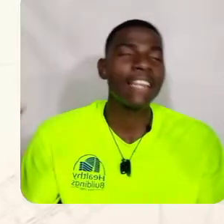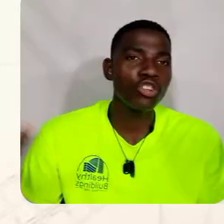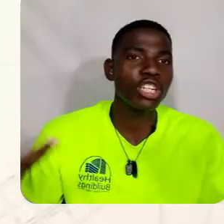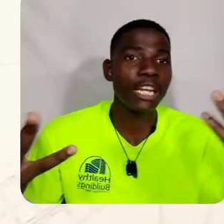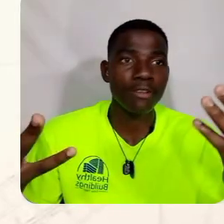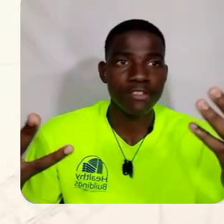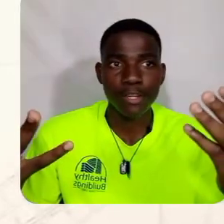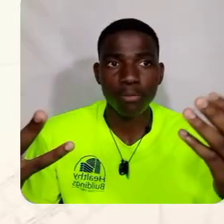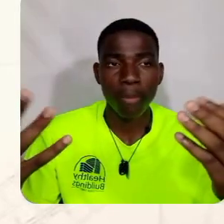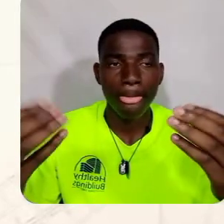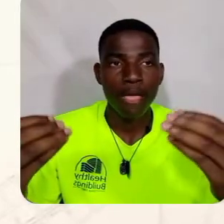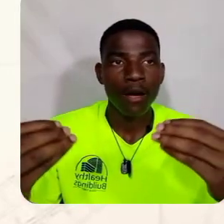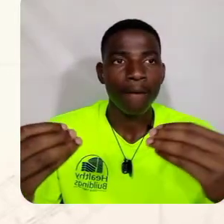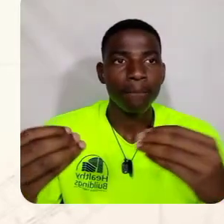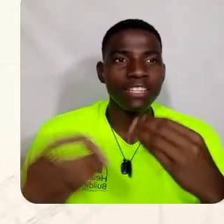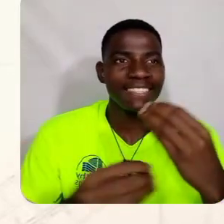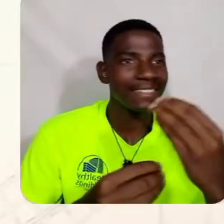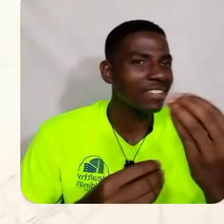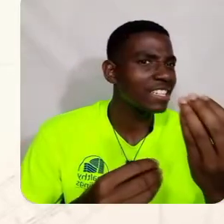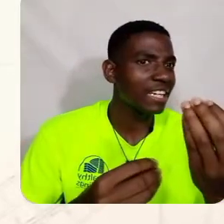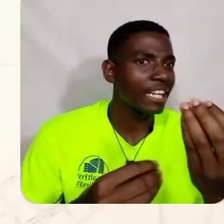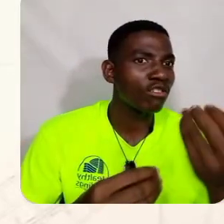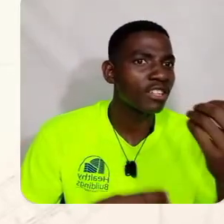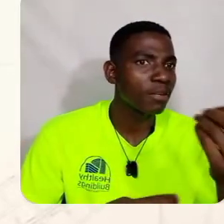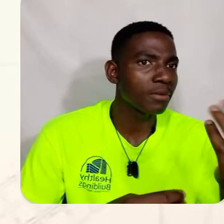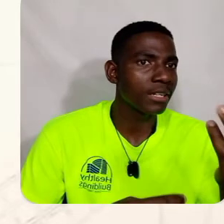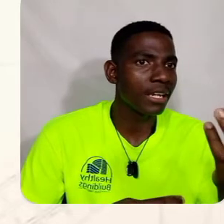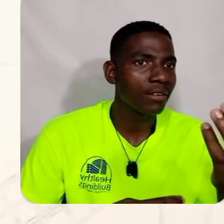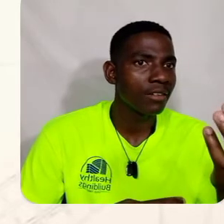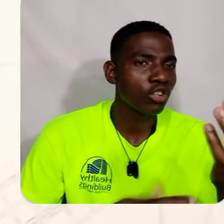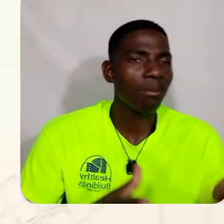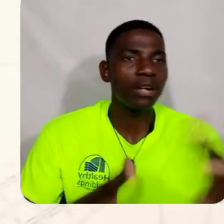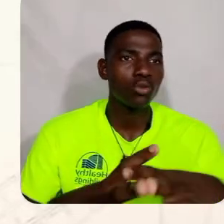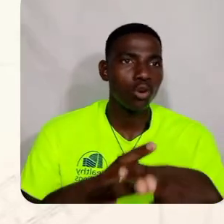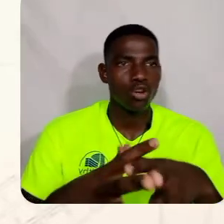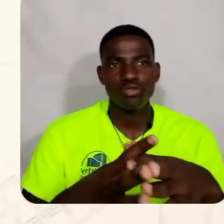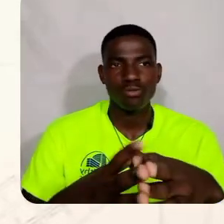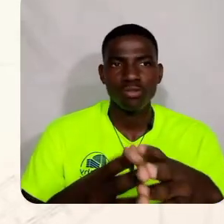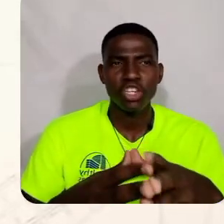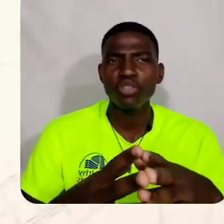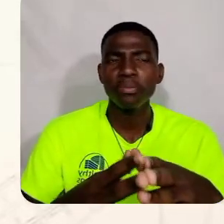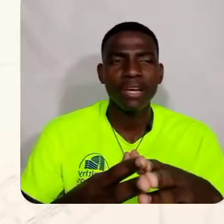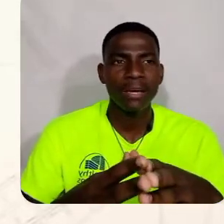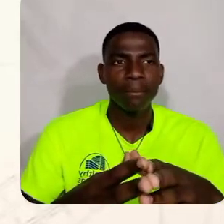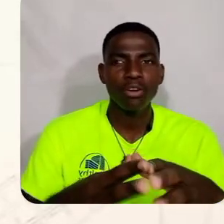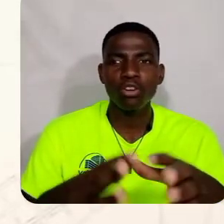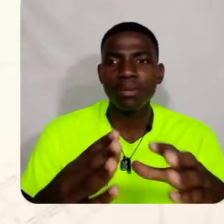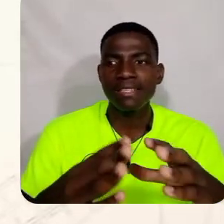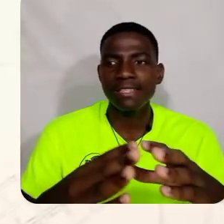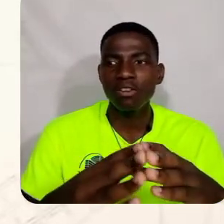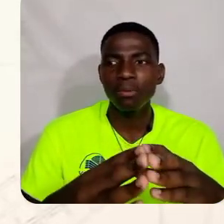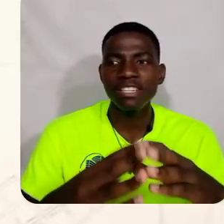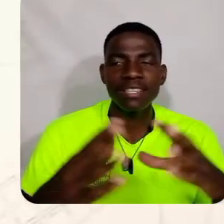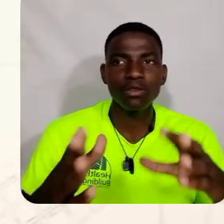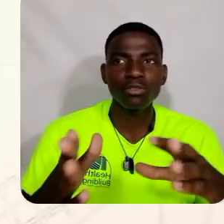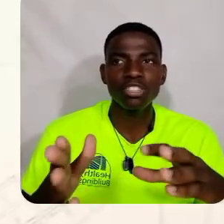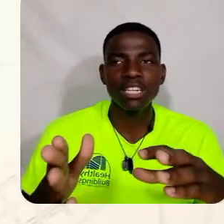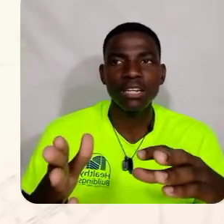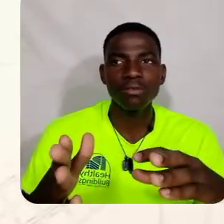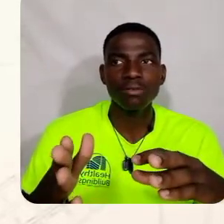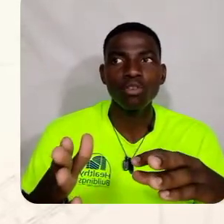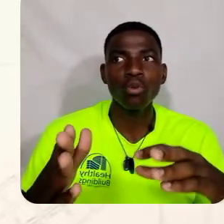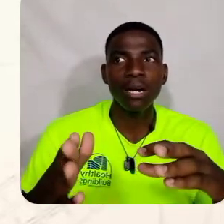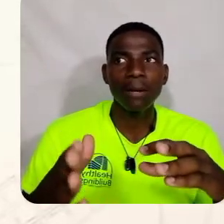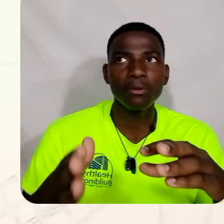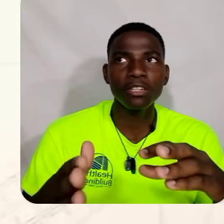de Rio de Janeiro, exemplo. Polícia de Rio de Janeiro não tem poder no Mato Grosso. Isso por quê? Porque no Brasil, polícia de outro